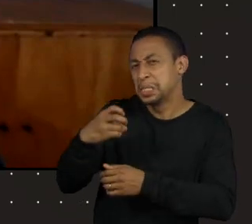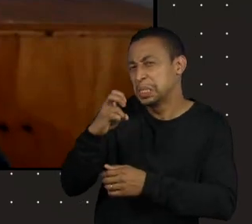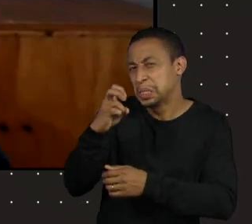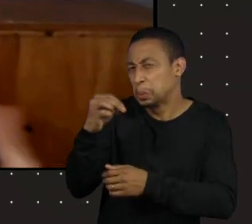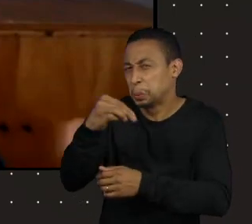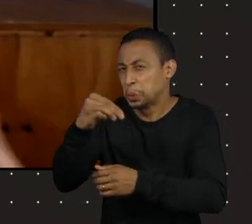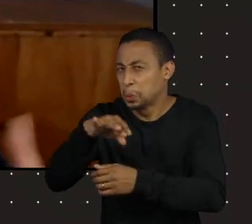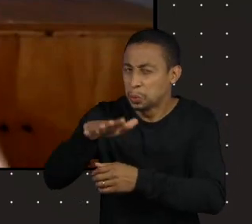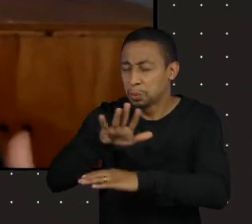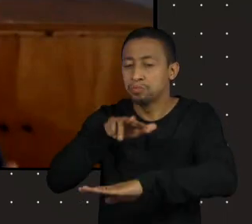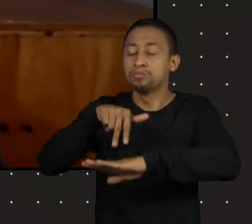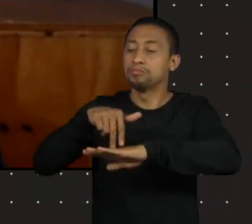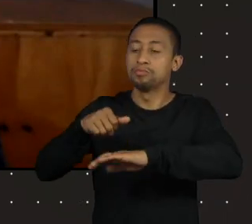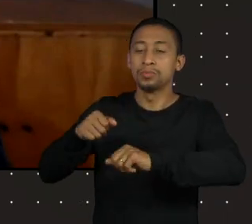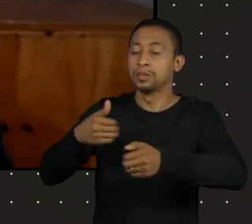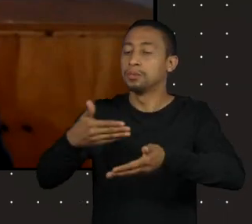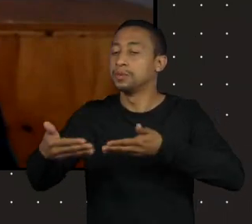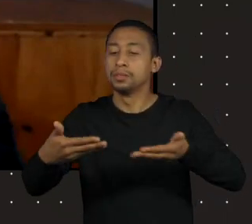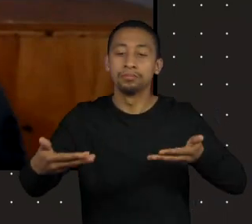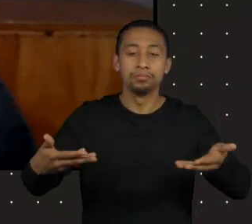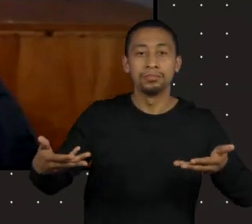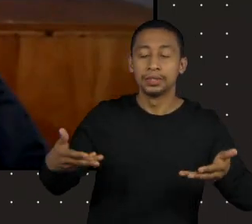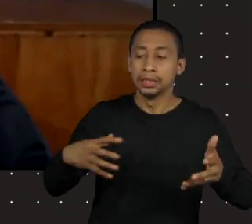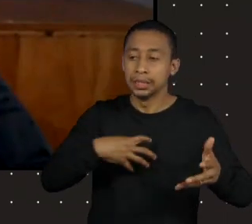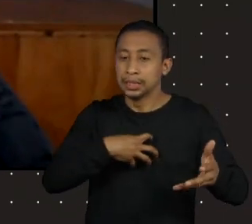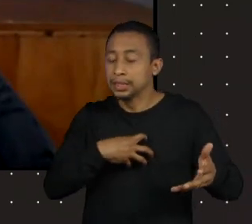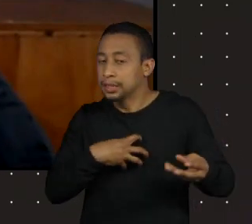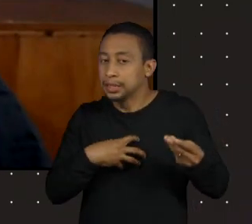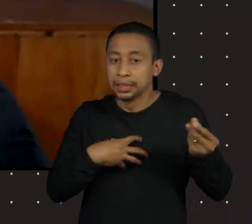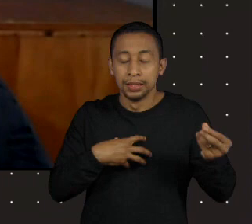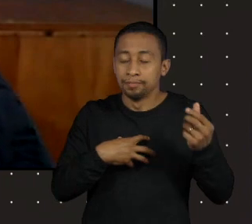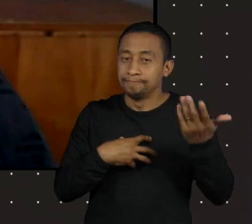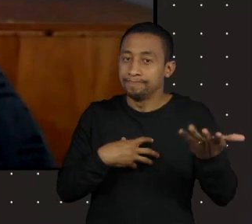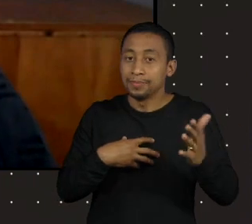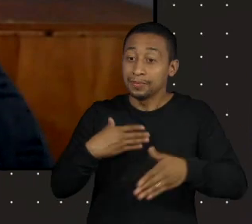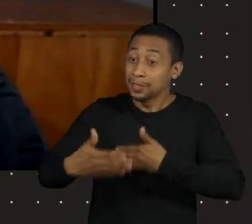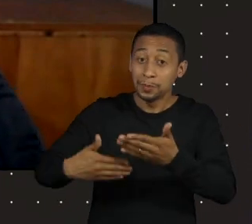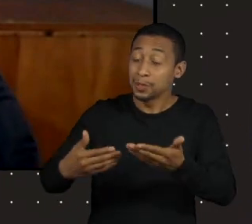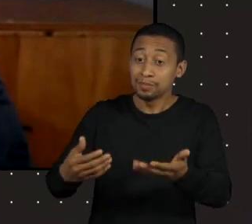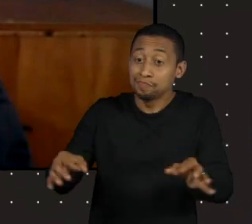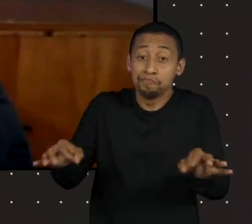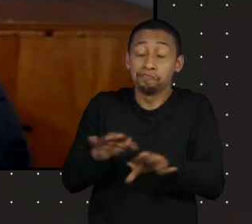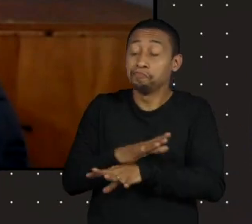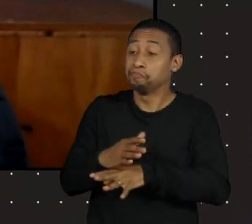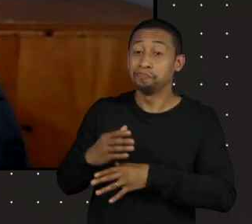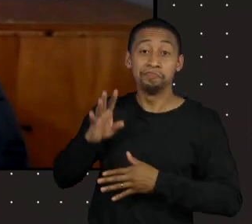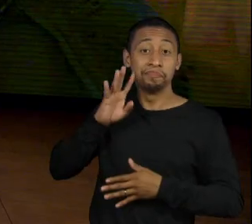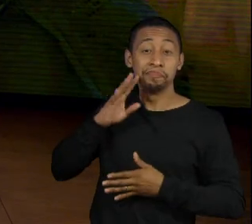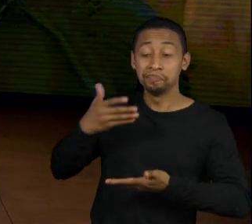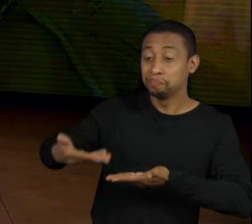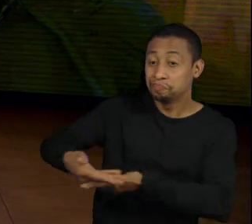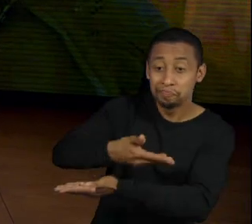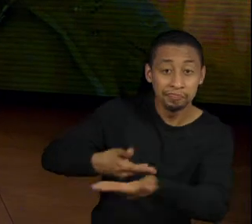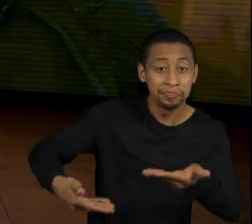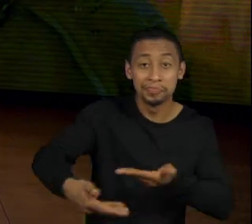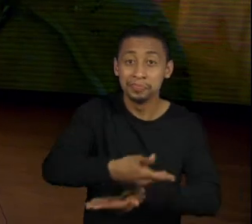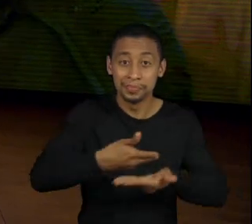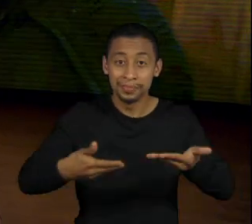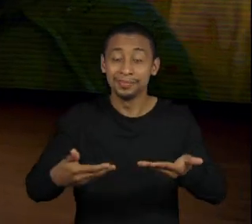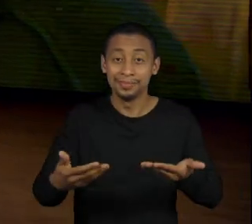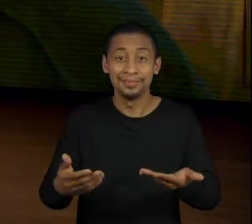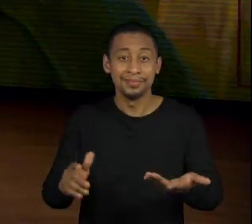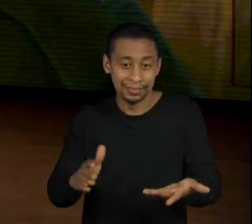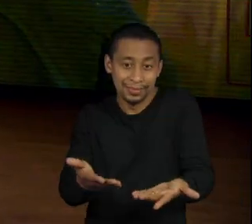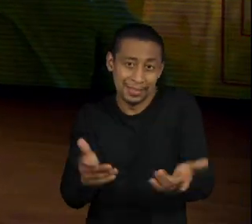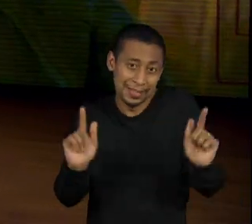minutos, né, de estar em cena, que são aqueles 5 minutos de aflição, eu me divertia muito, e eu me divirto muito no palco, e acho